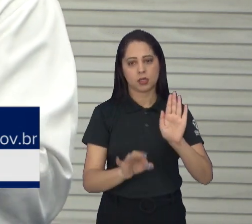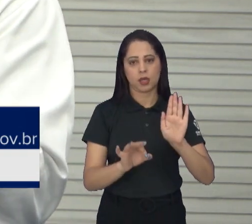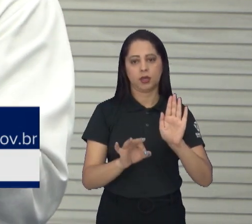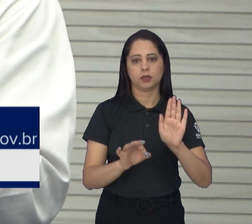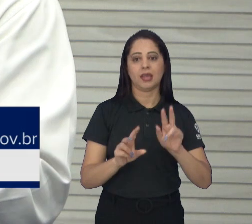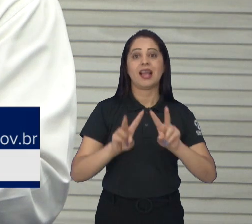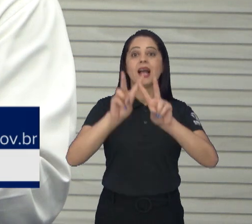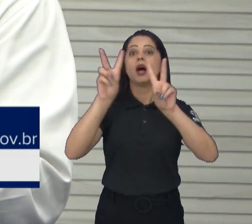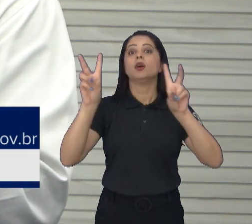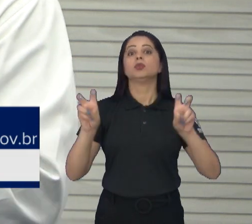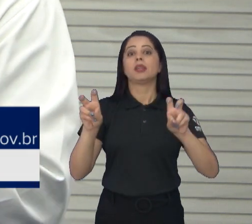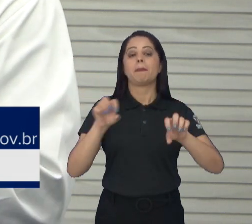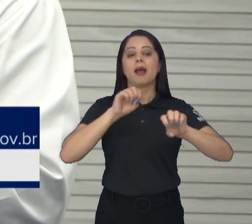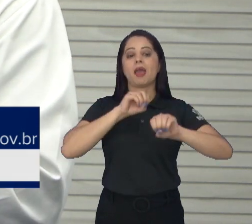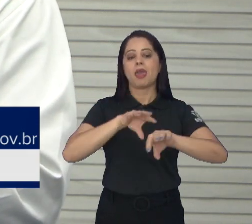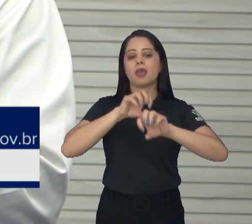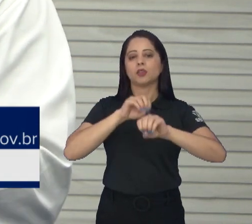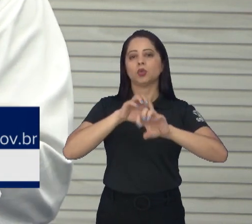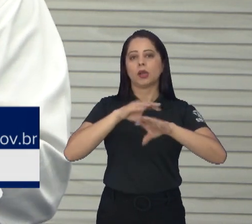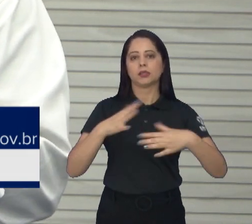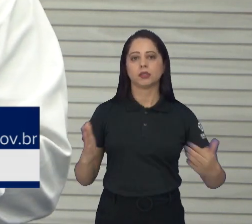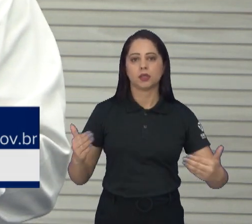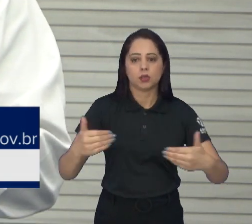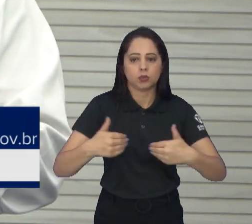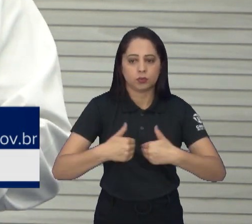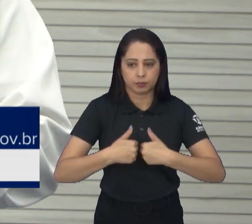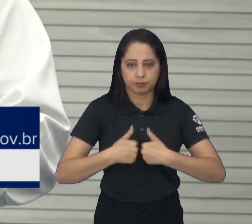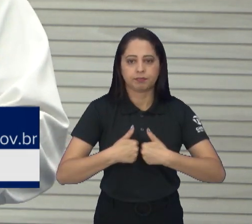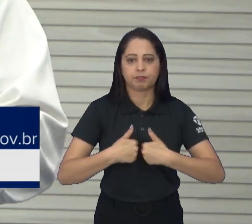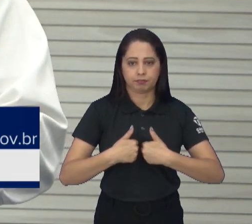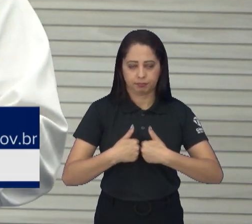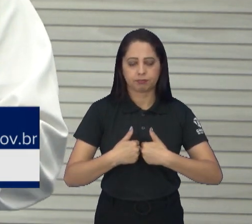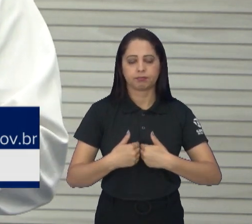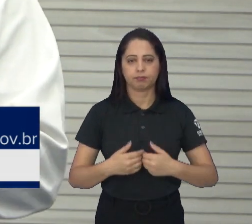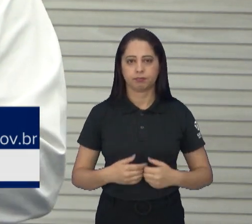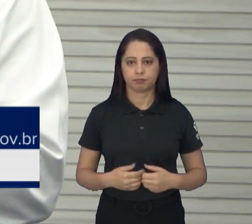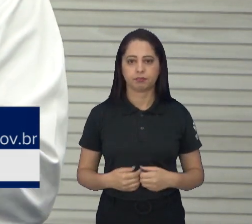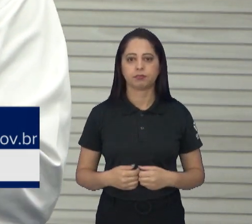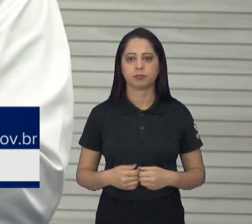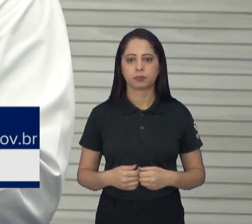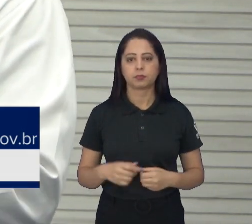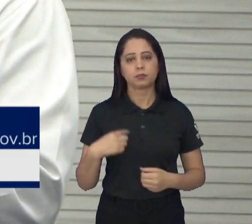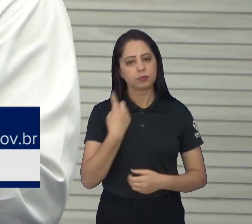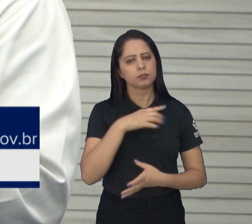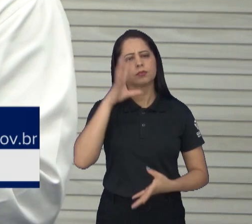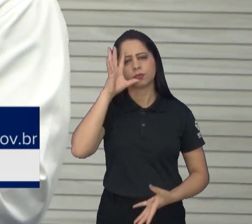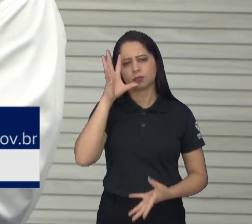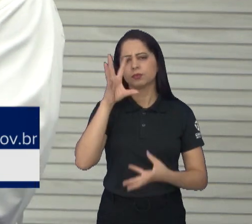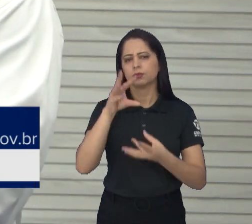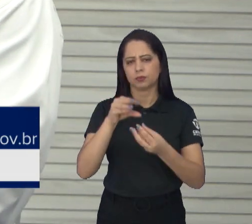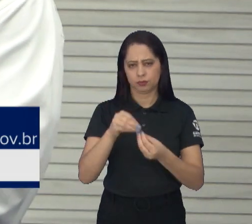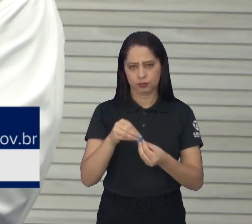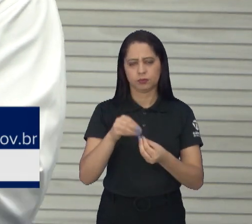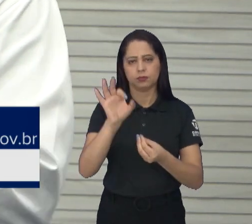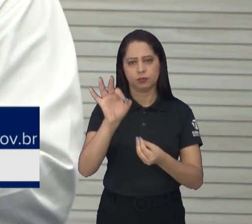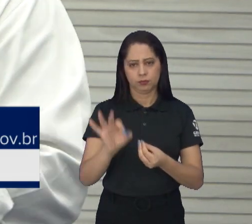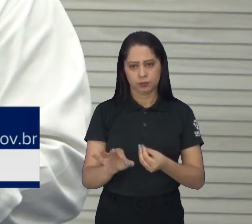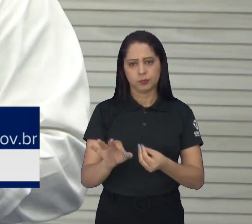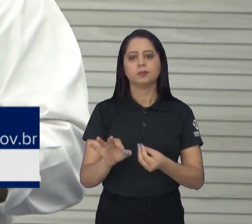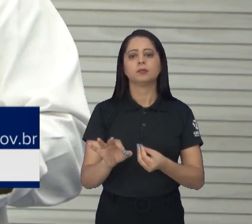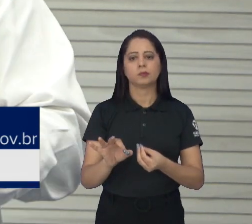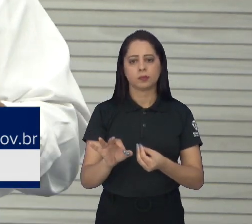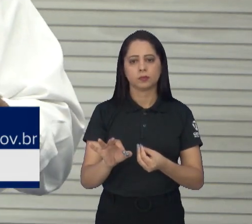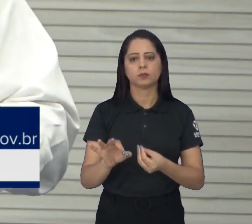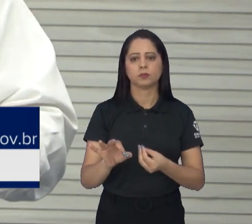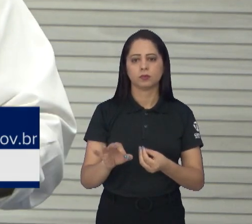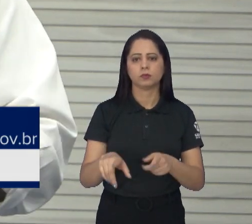da educação, né? Que é uma pauta importantíssima para a gente entender muitos serviços que estão sendo prestados, as